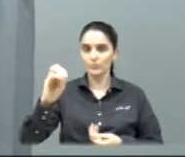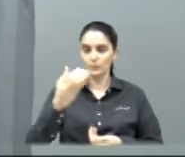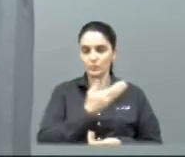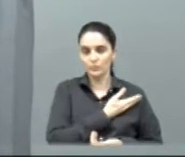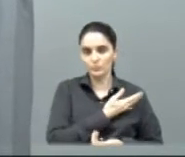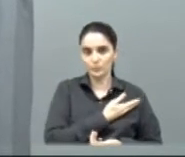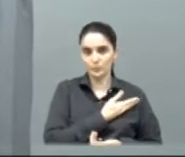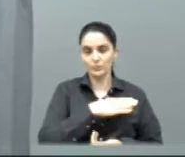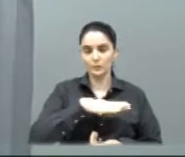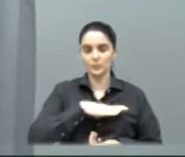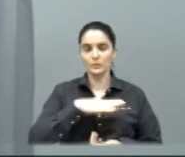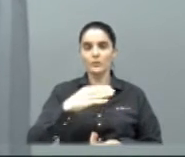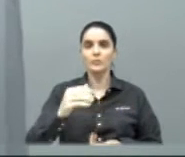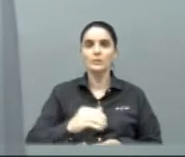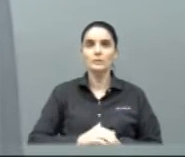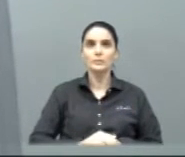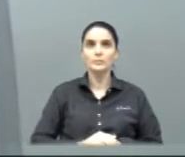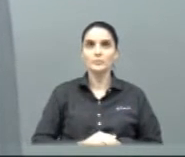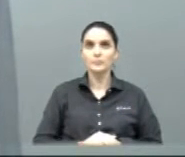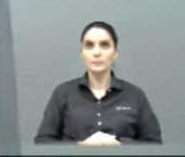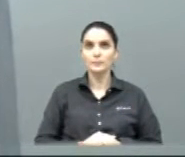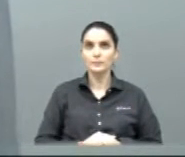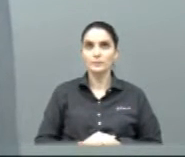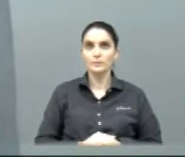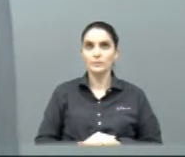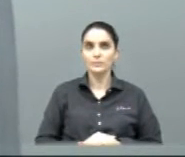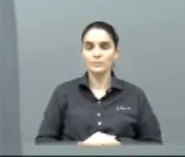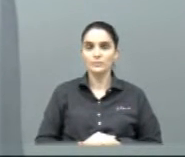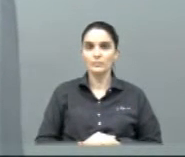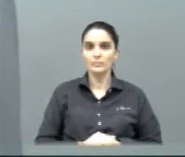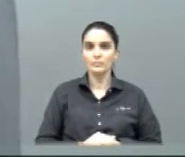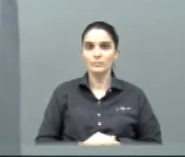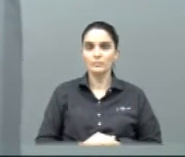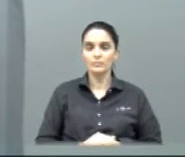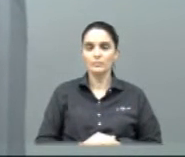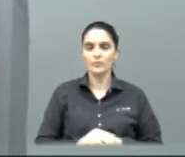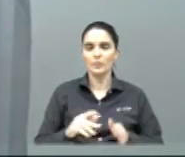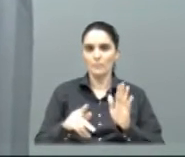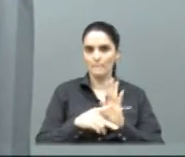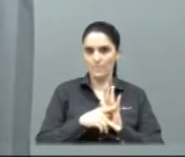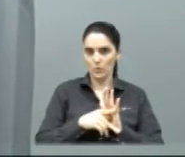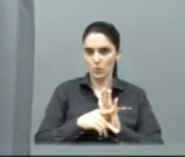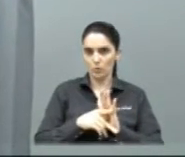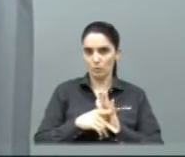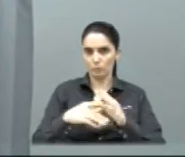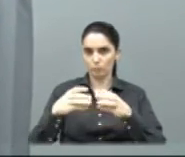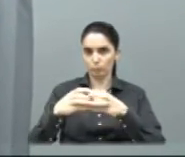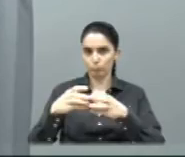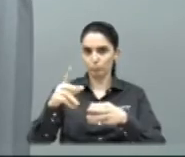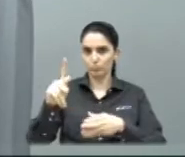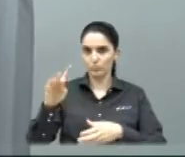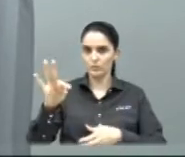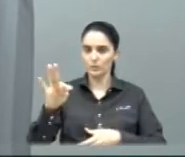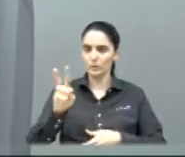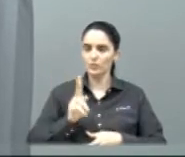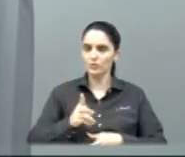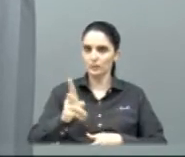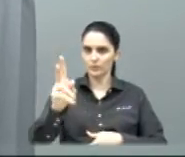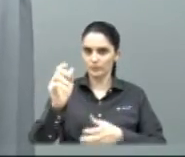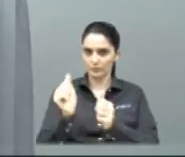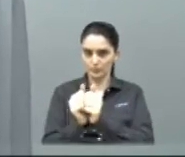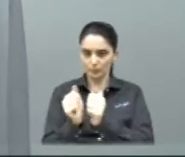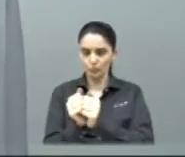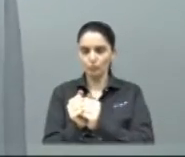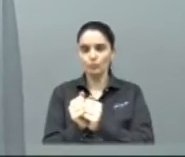na cidade também, é um militante do PT, sempre presente nas nossas lutas e